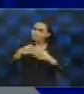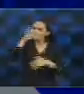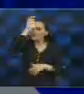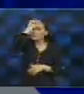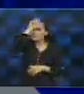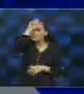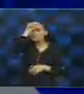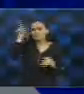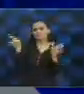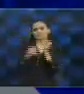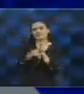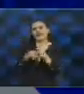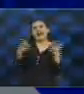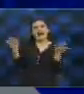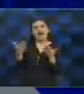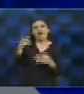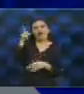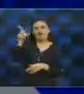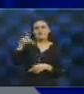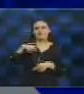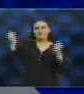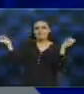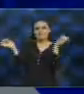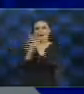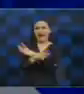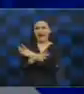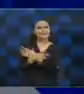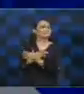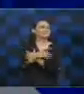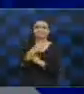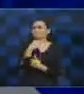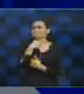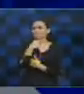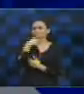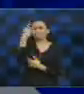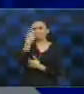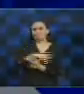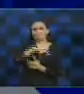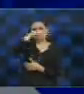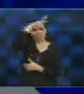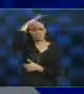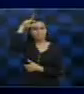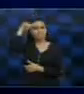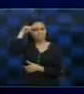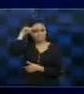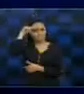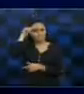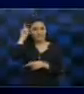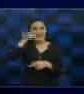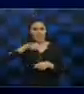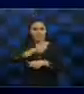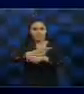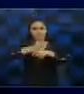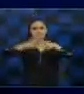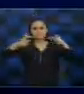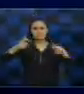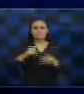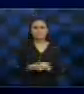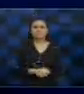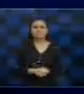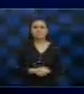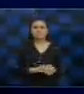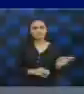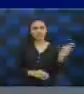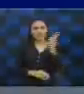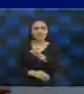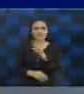ele não está preparado para segurar a unha os problemas de uma cidade, que é uma cidade metrópole. A réplica em um